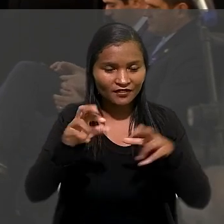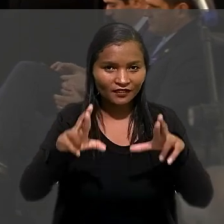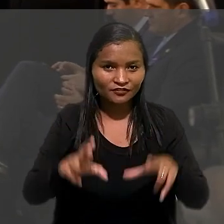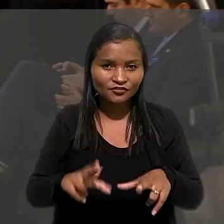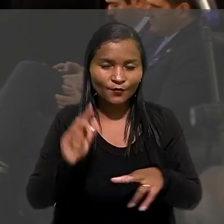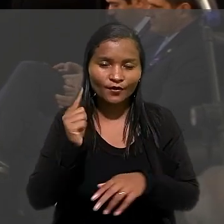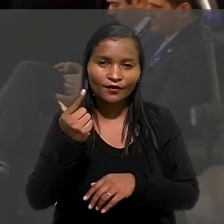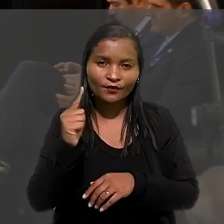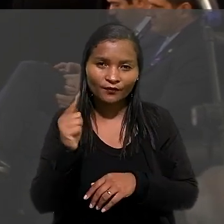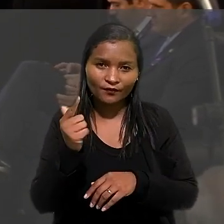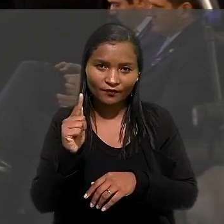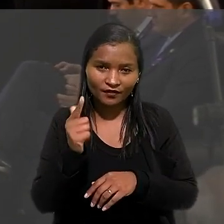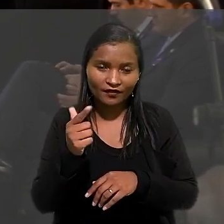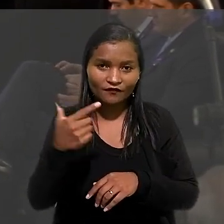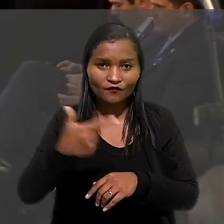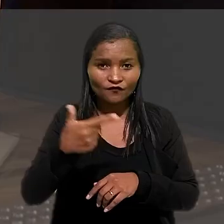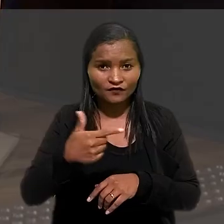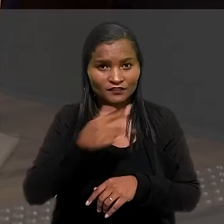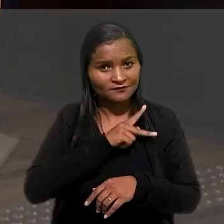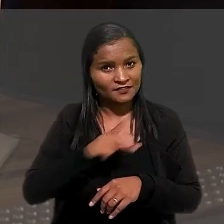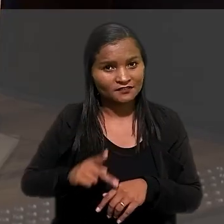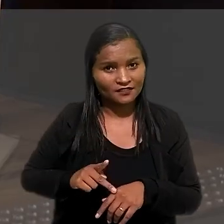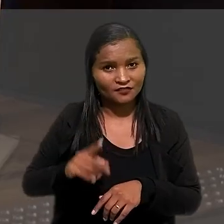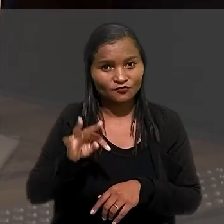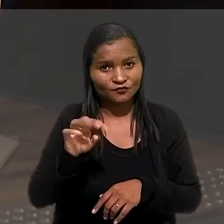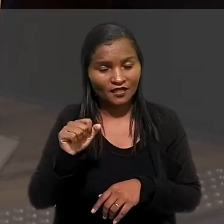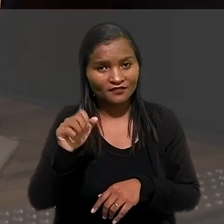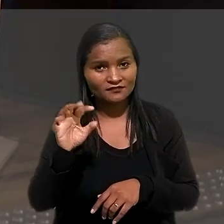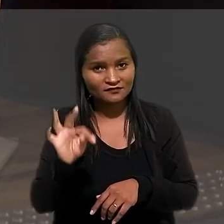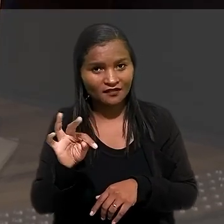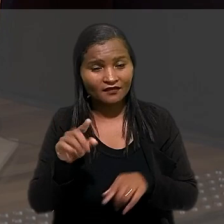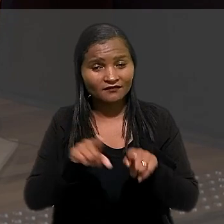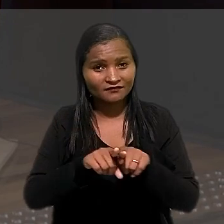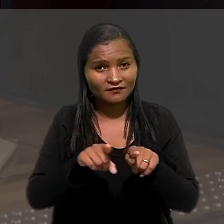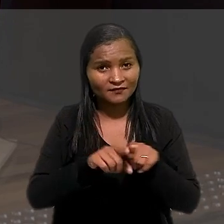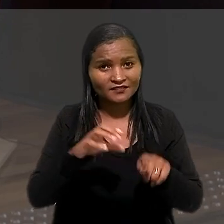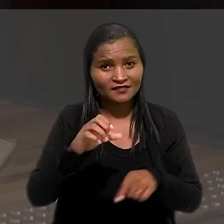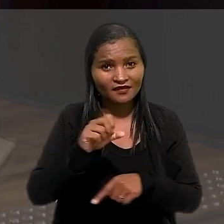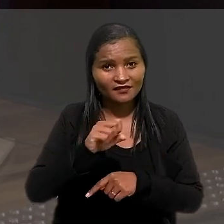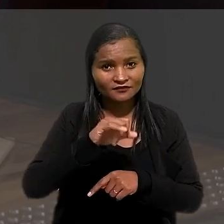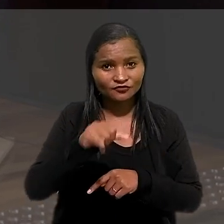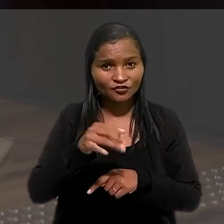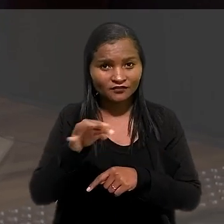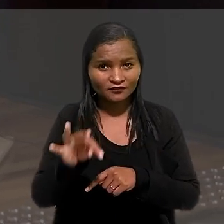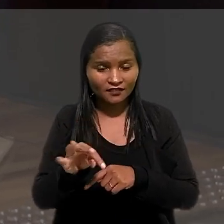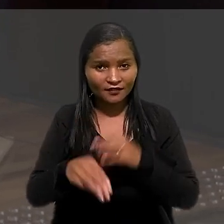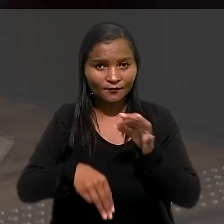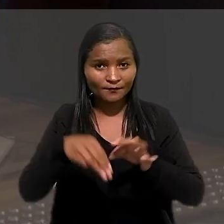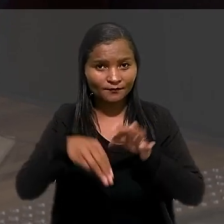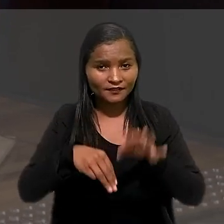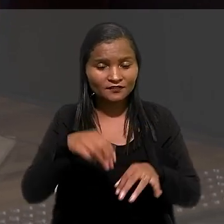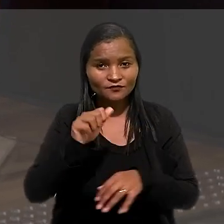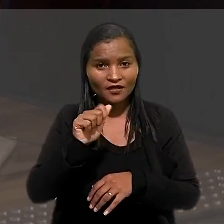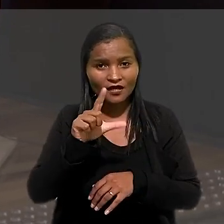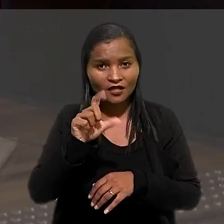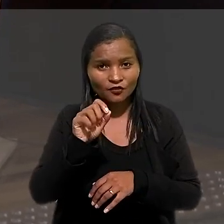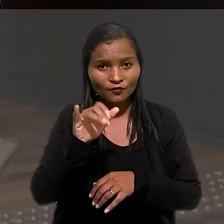Trabalho da 18ª Região, em Goiás. O vice-presidente do Tribunal Superior do Trabalho e do Conselho Superior